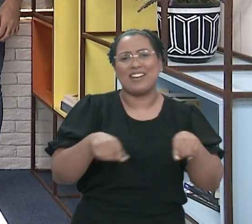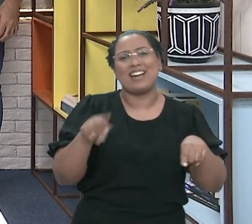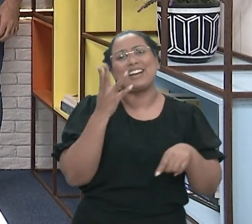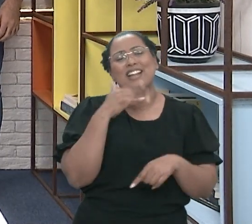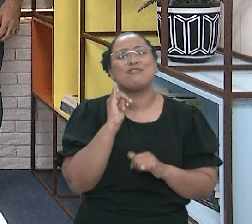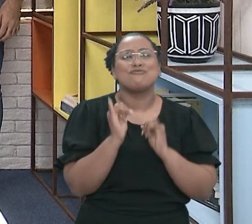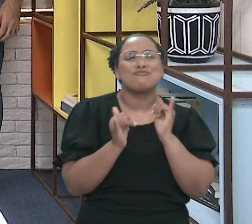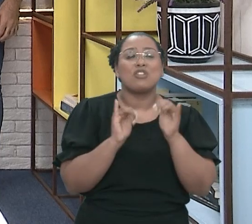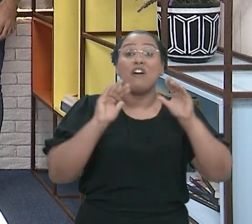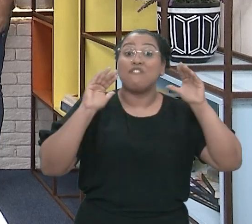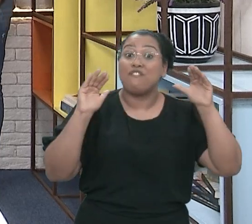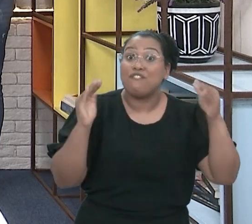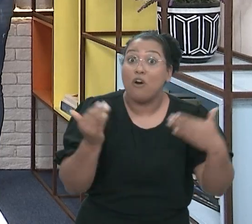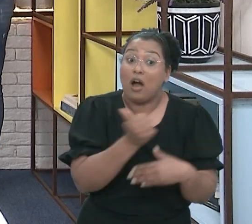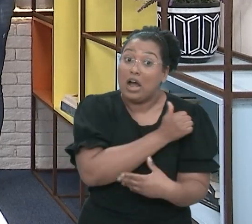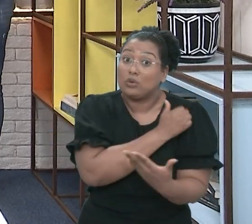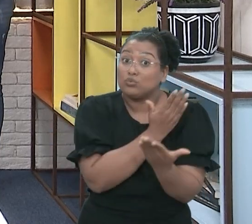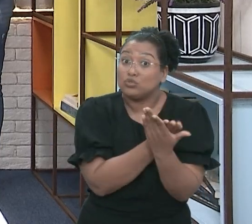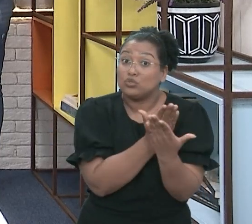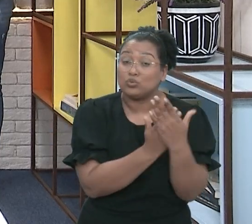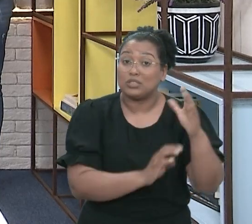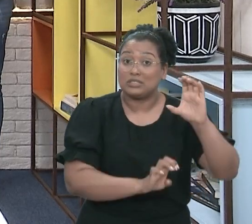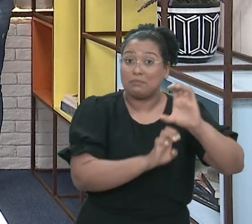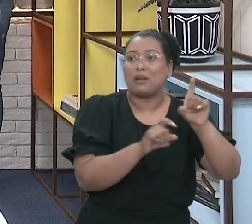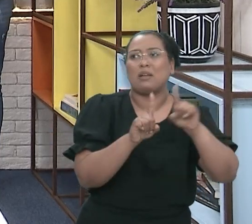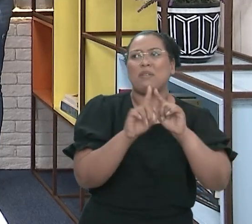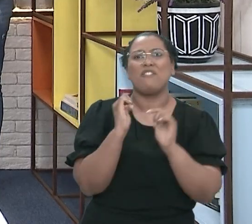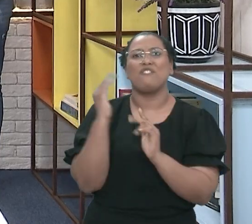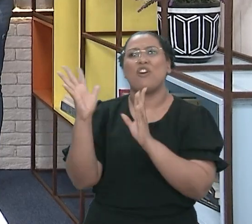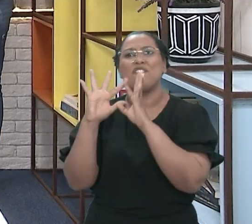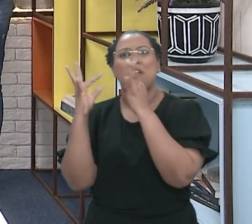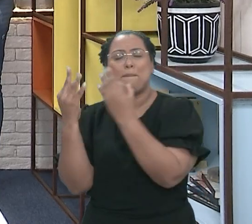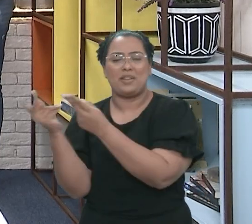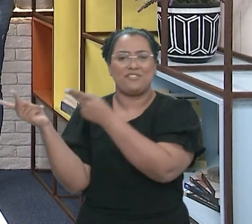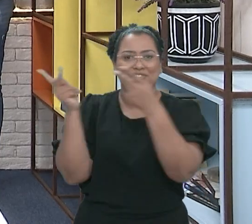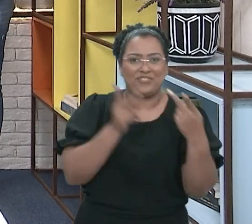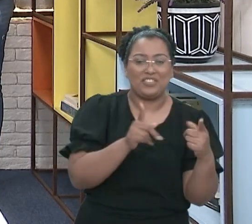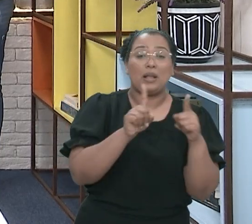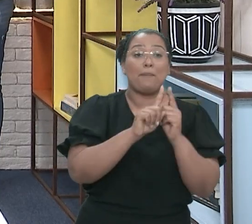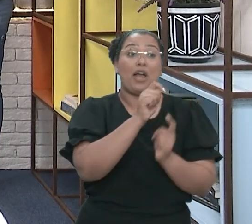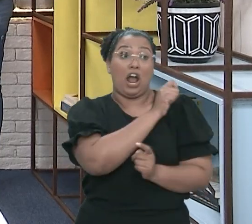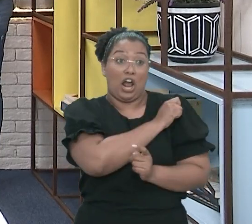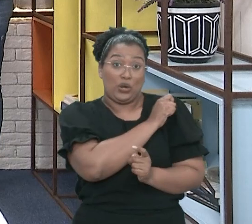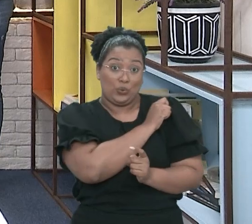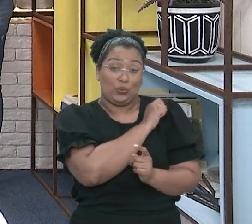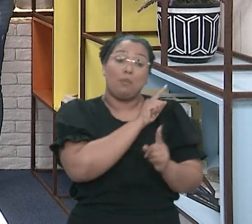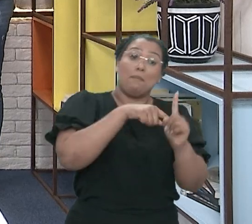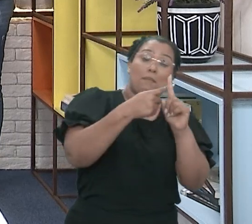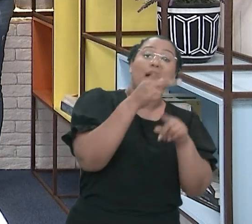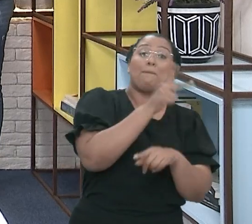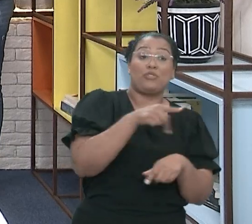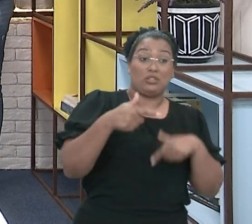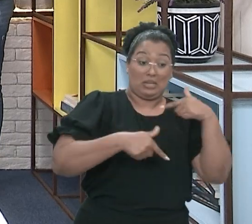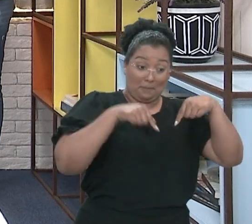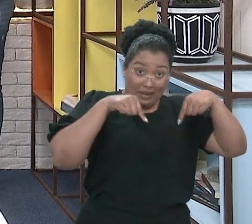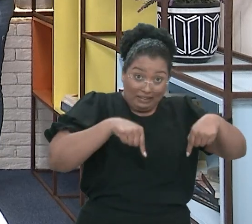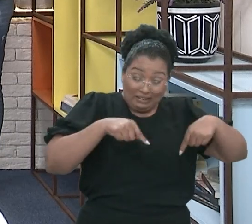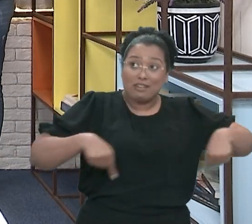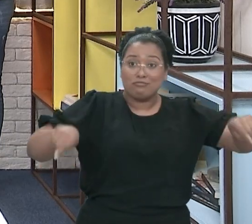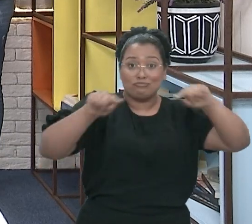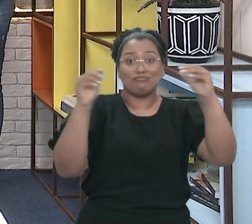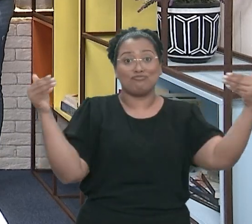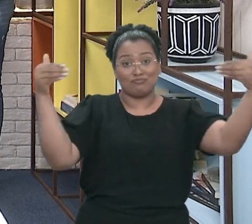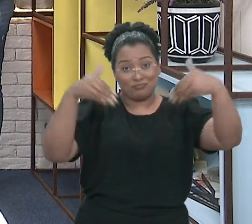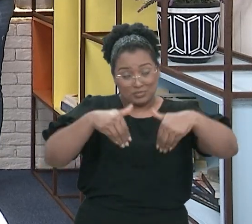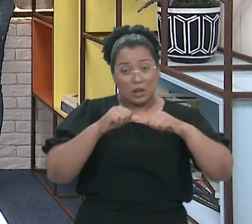crianças da comunidade interna do CEPAI e também familiares, bem como docentes, estudantes e a comunidade em geral. O